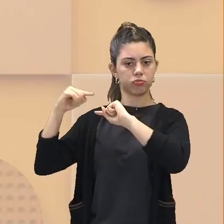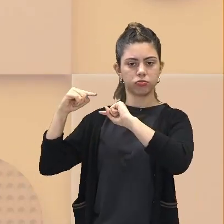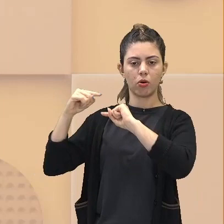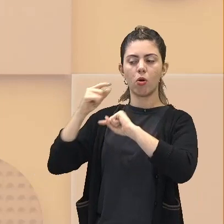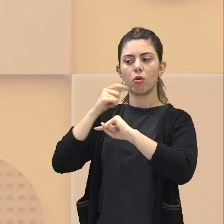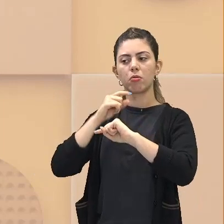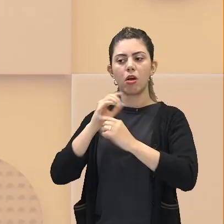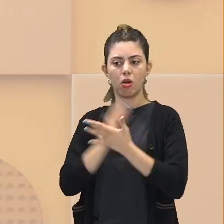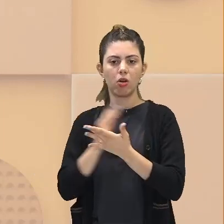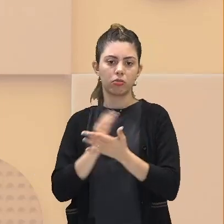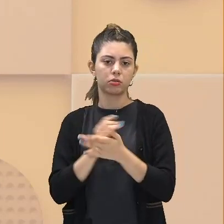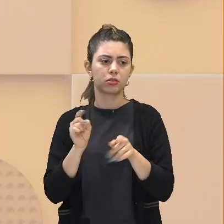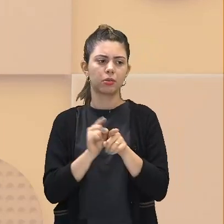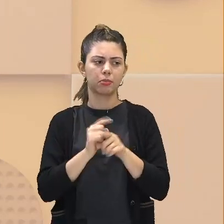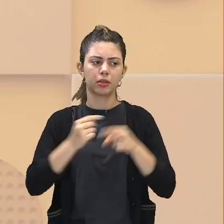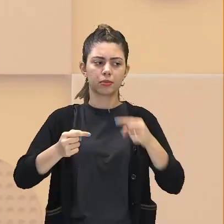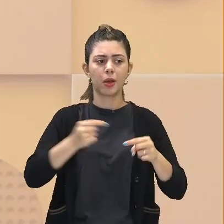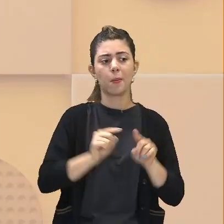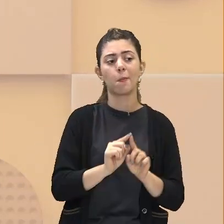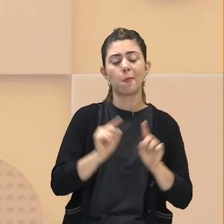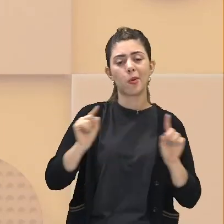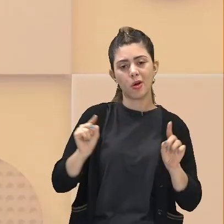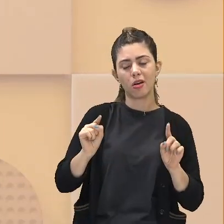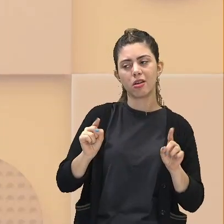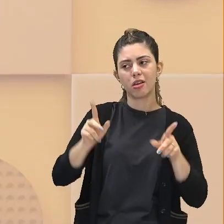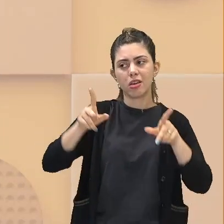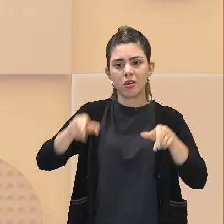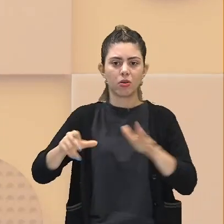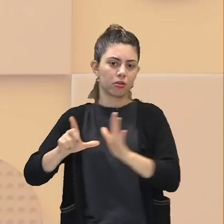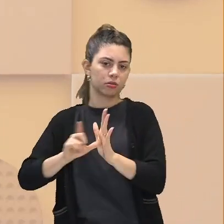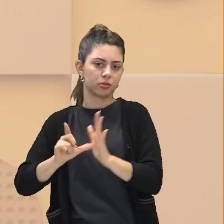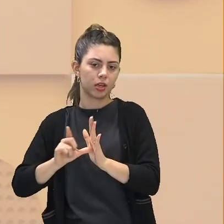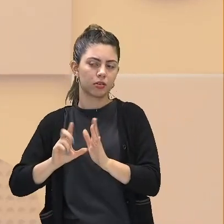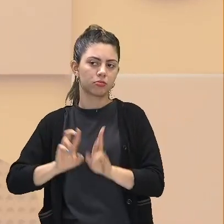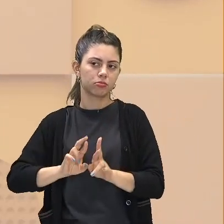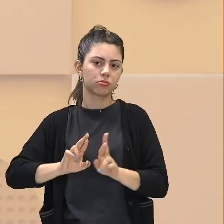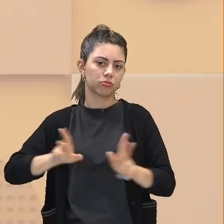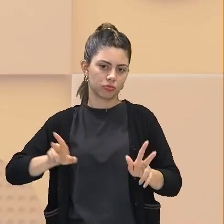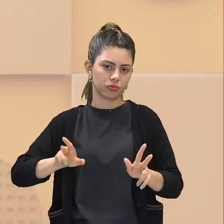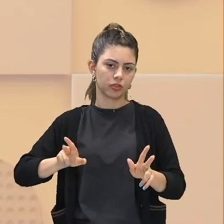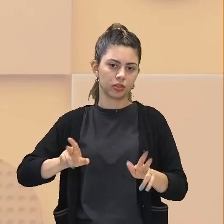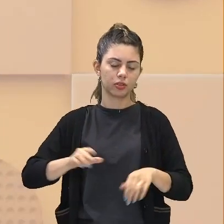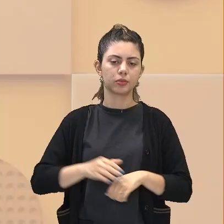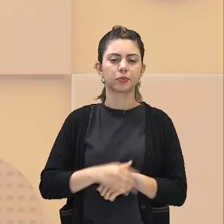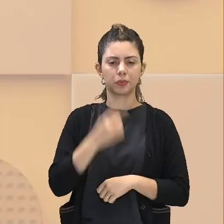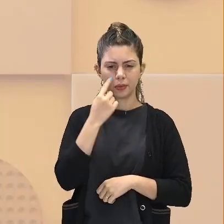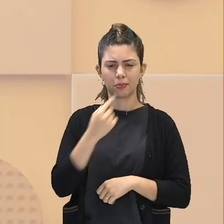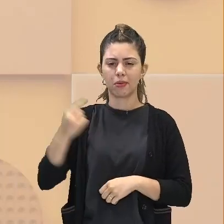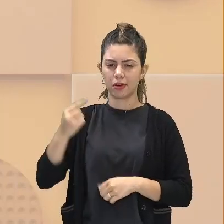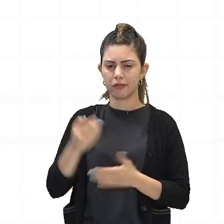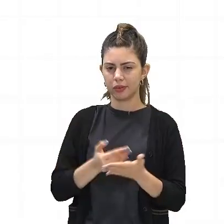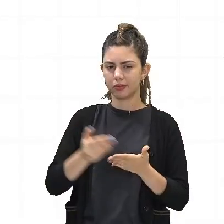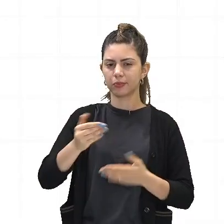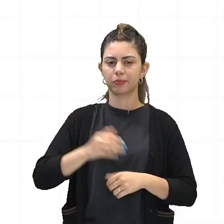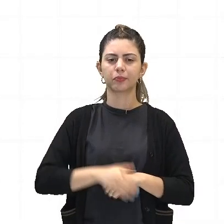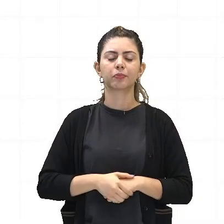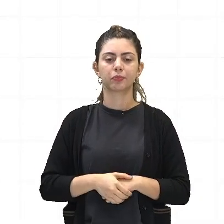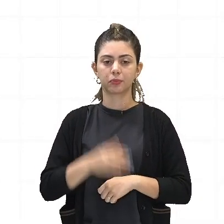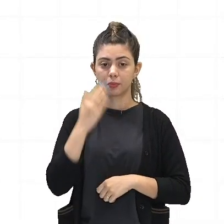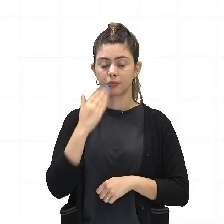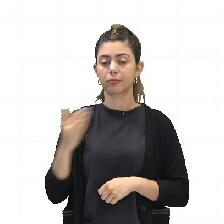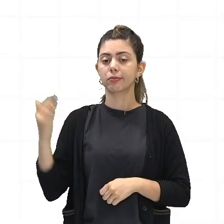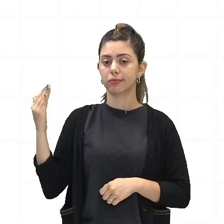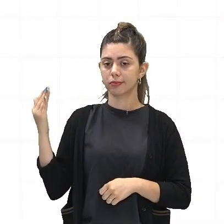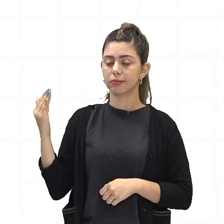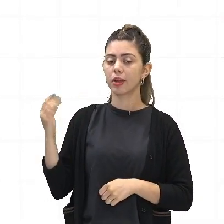um movimento de alguns monges, alguns clérigos que vão questionar essas práticas. E